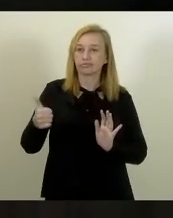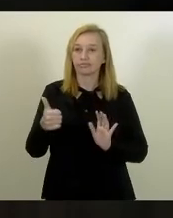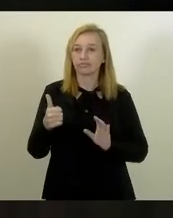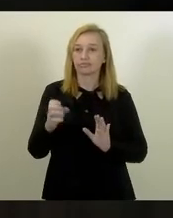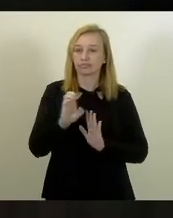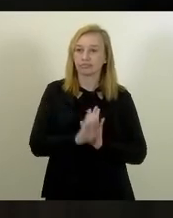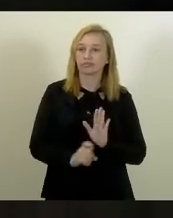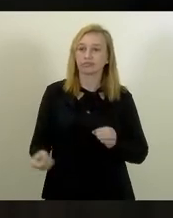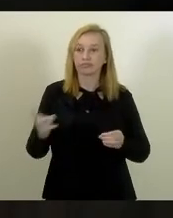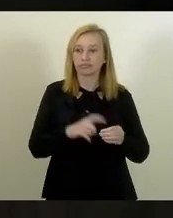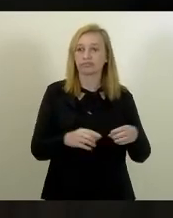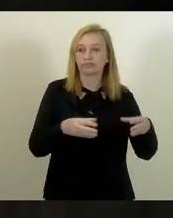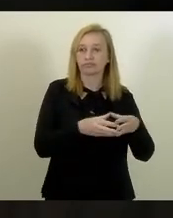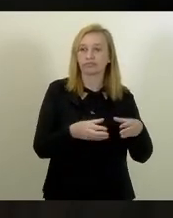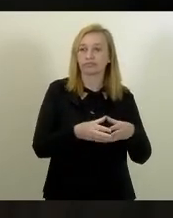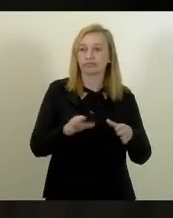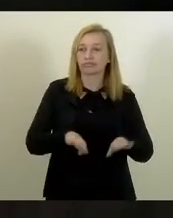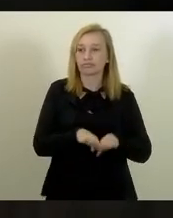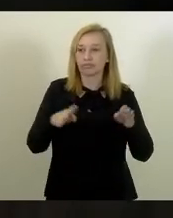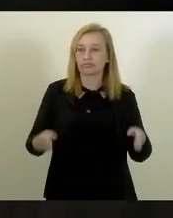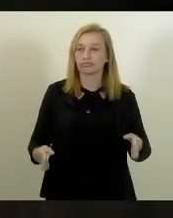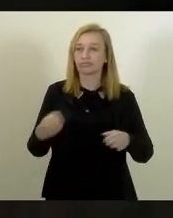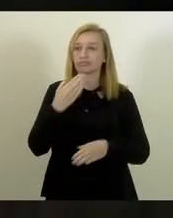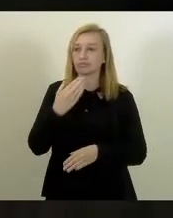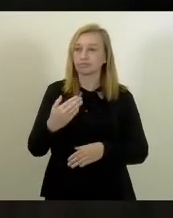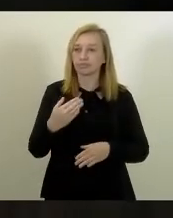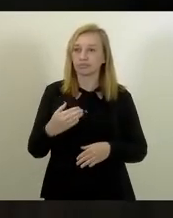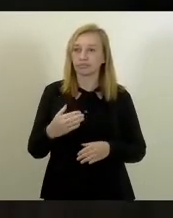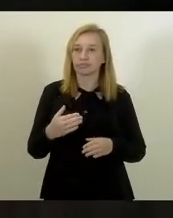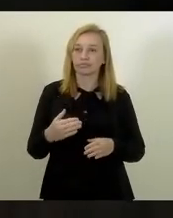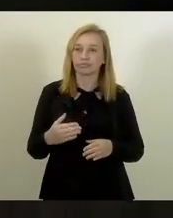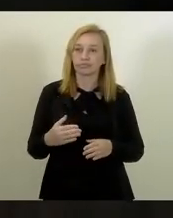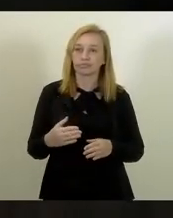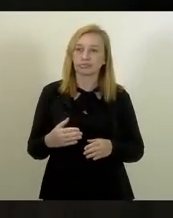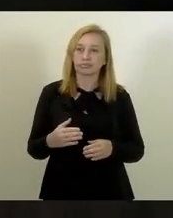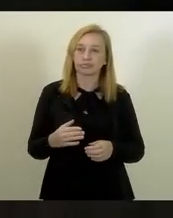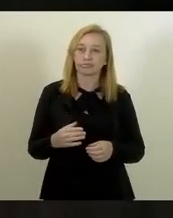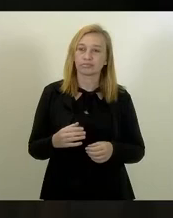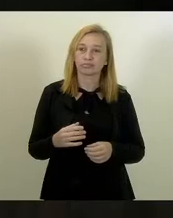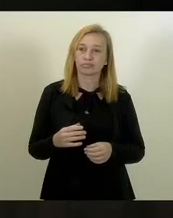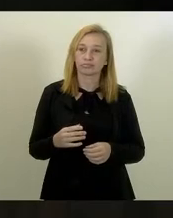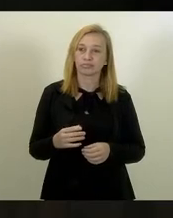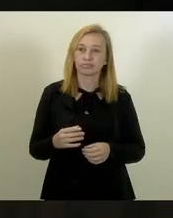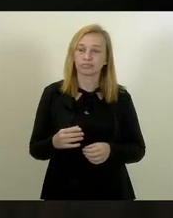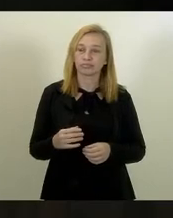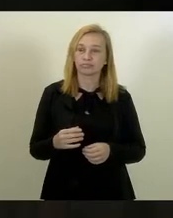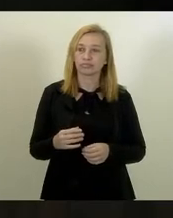comissões. Há sobre a mesa pedido de prorrogação da presente sessão.